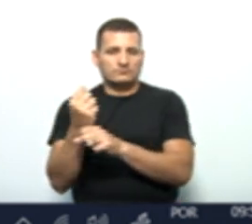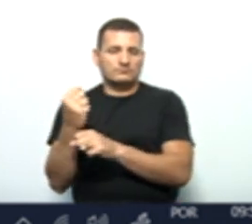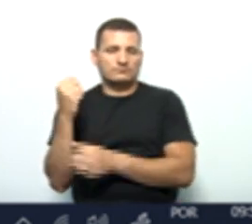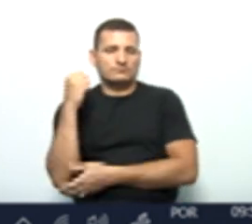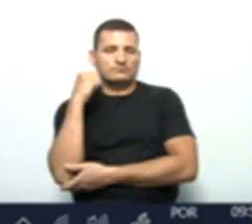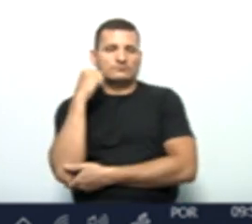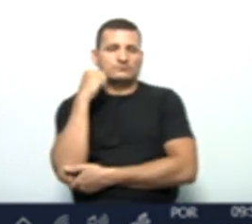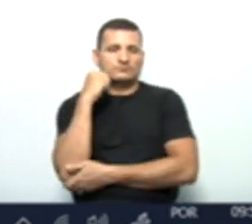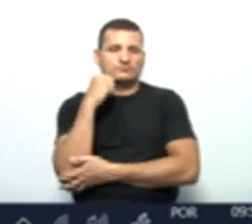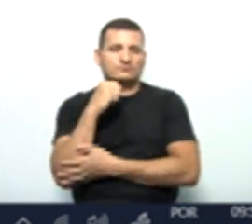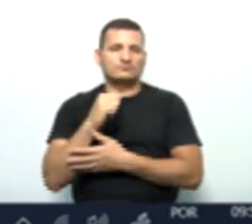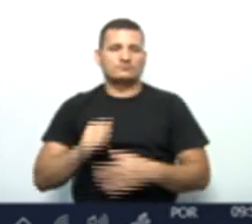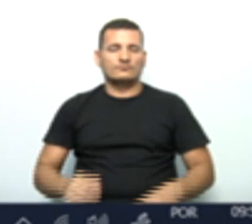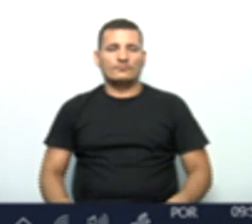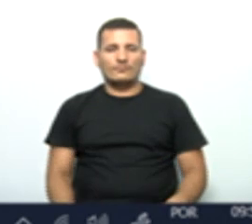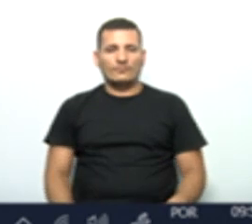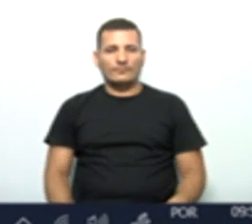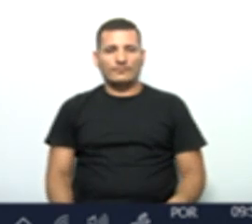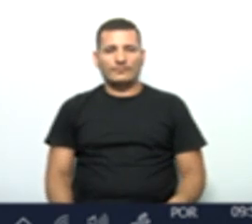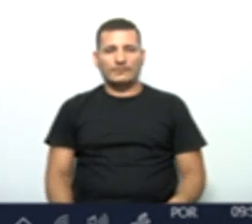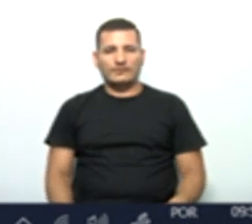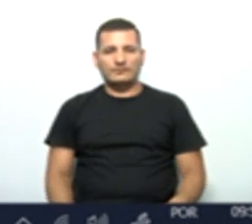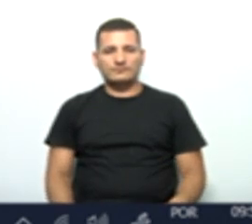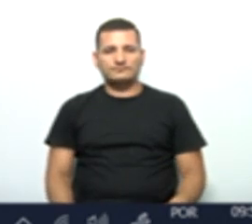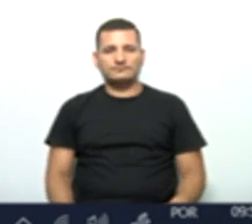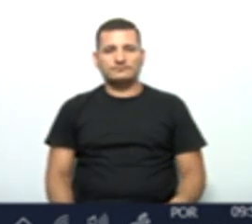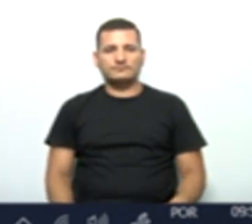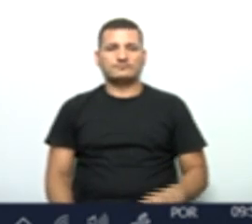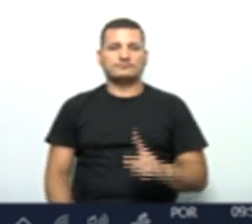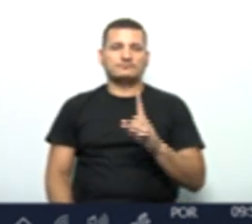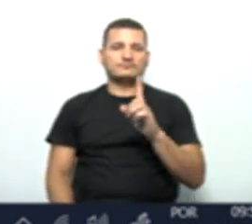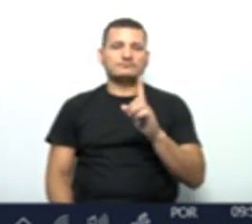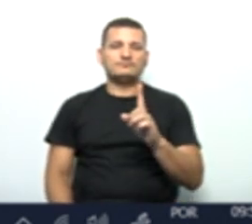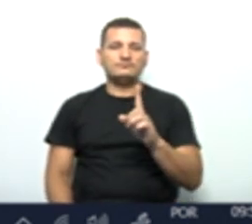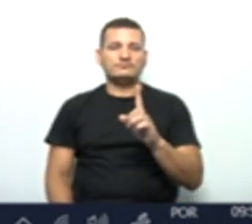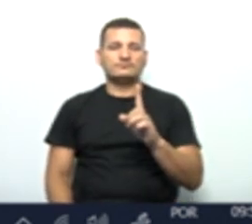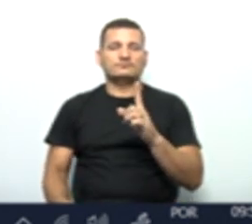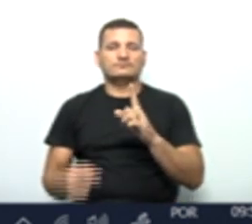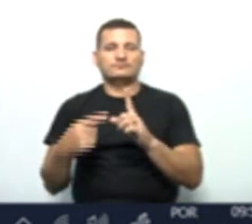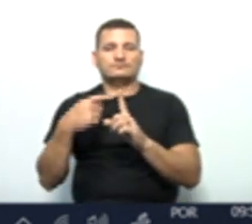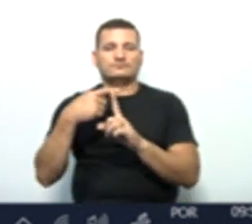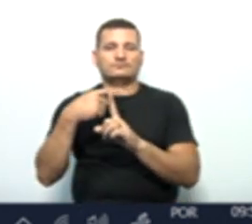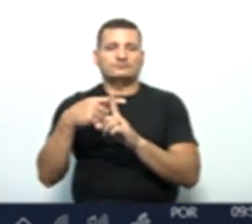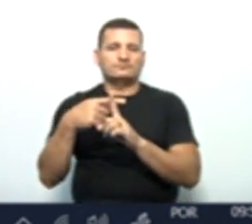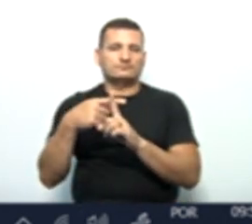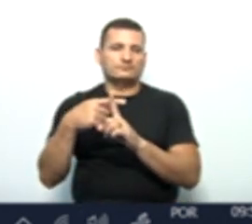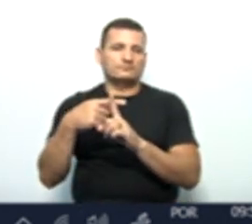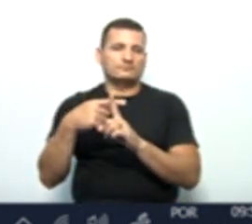a posição 1, aí eu boto mais